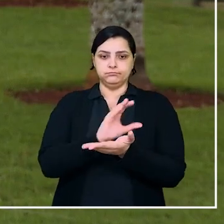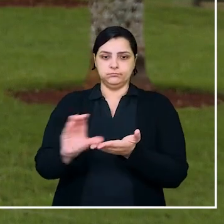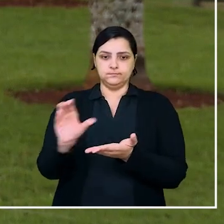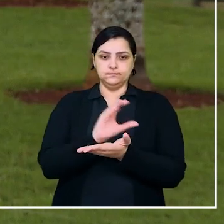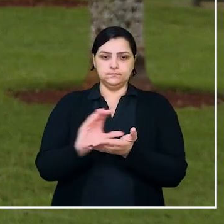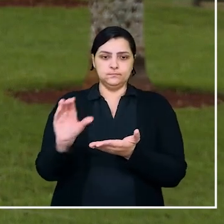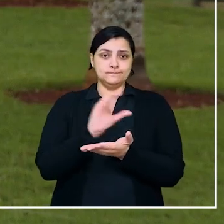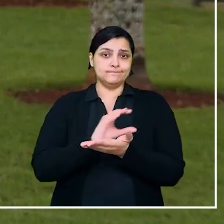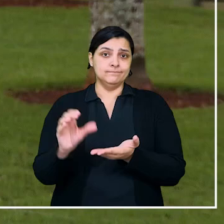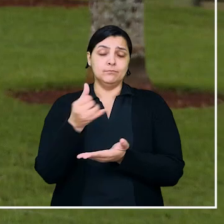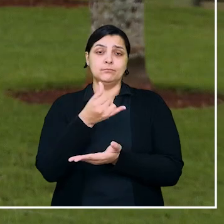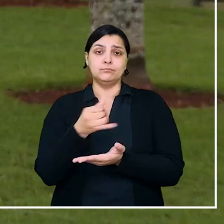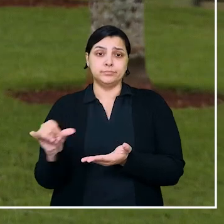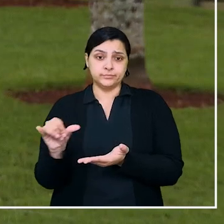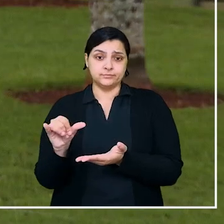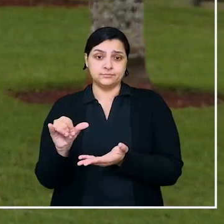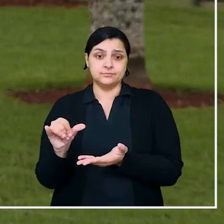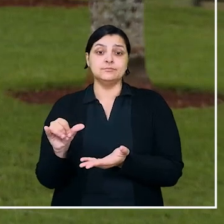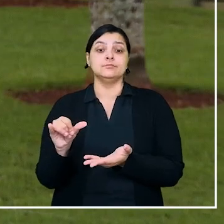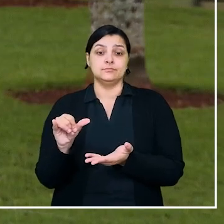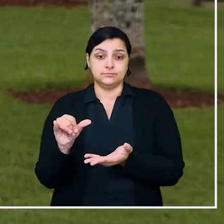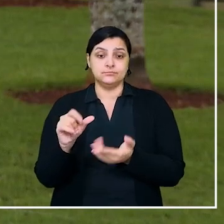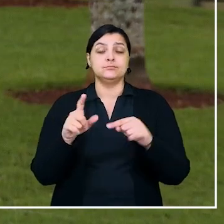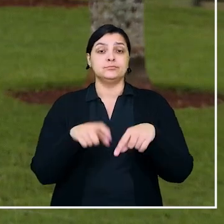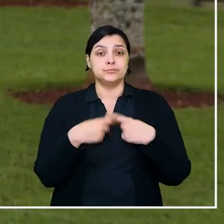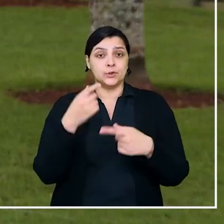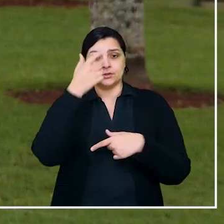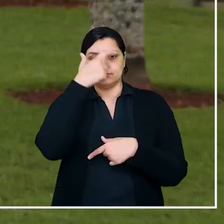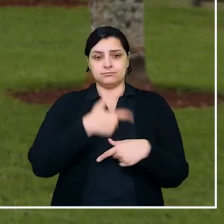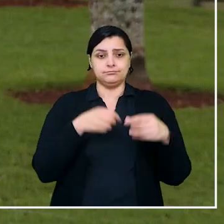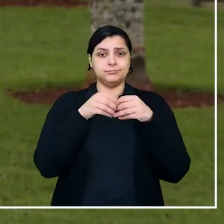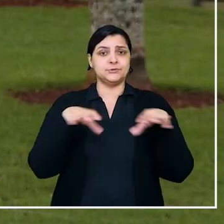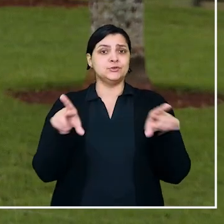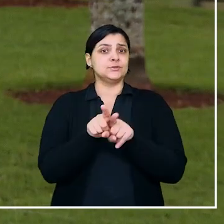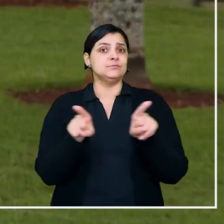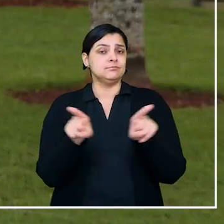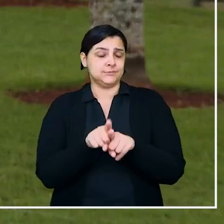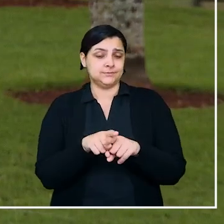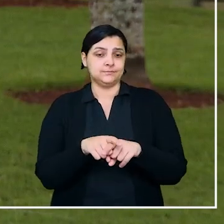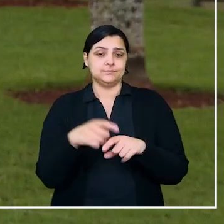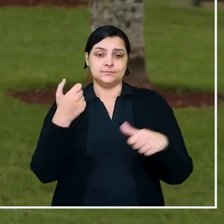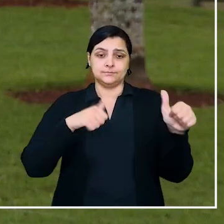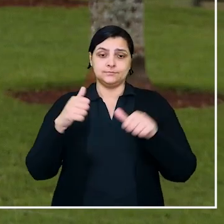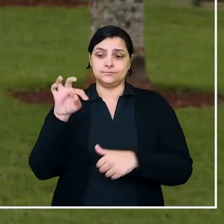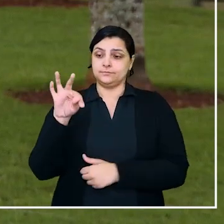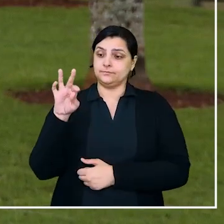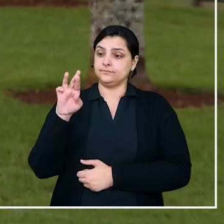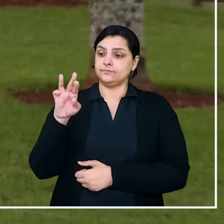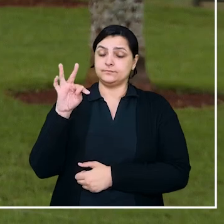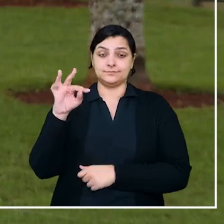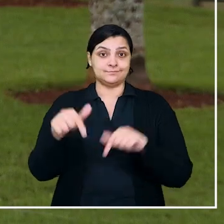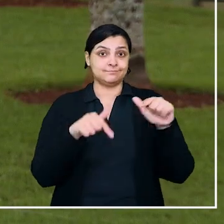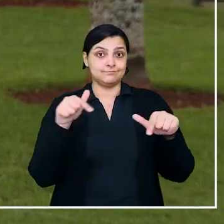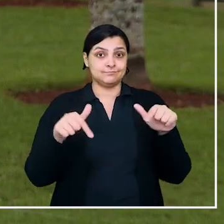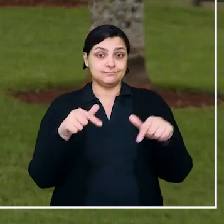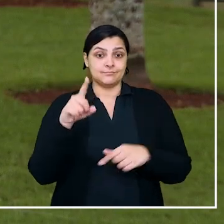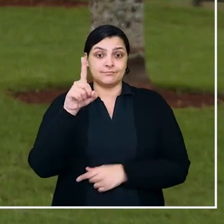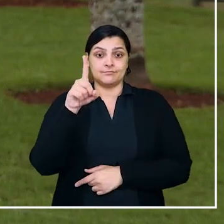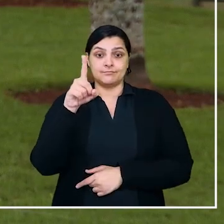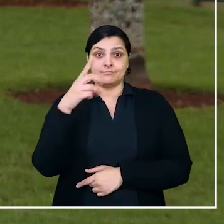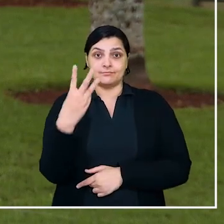dos descansos não aproveitados e indenização por dano moral. Ao avaliar o caso, o Tribunal Regional do Trabalho